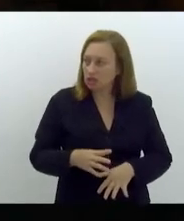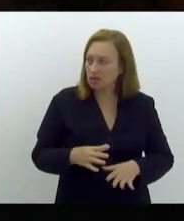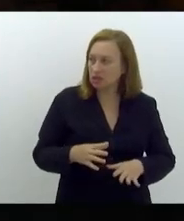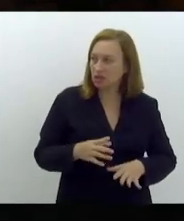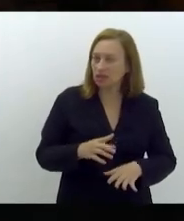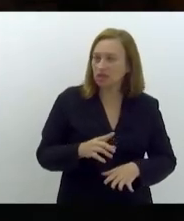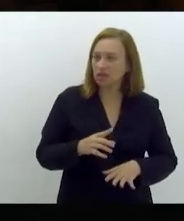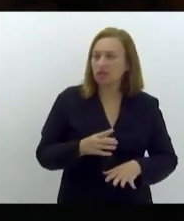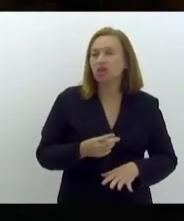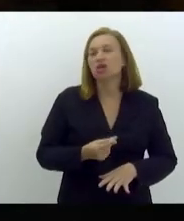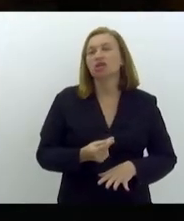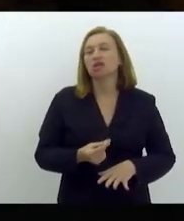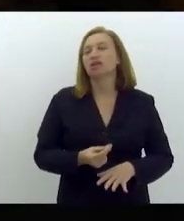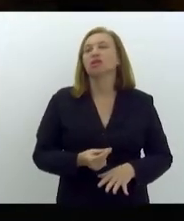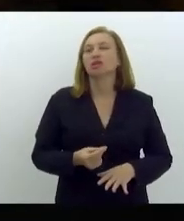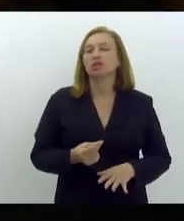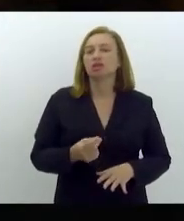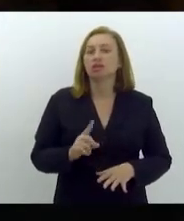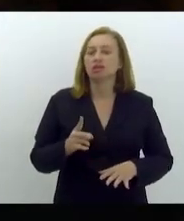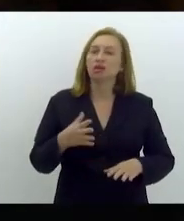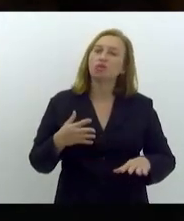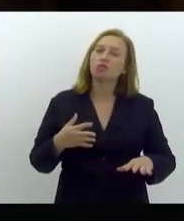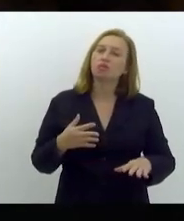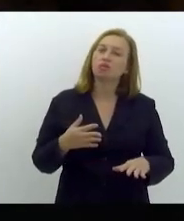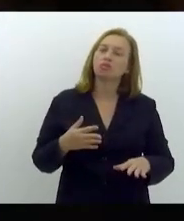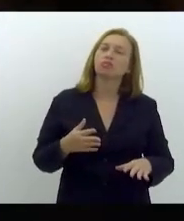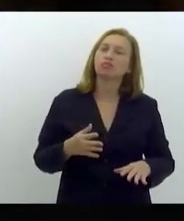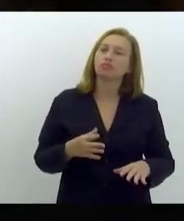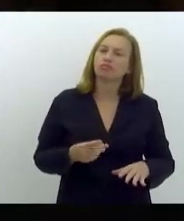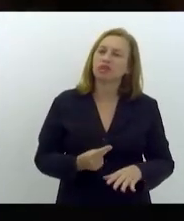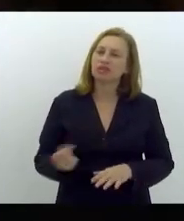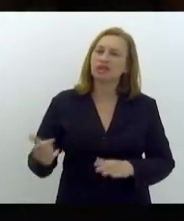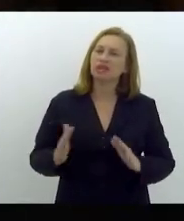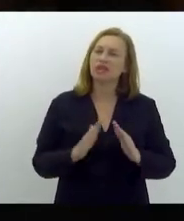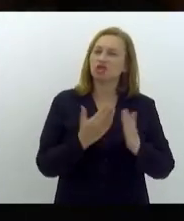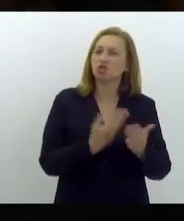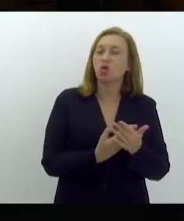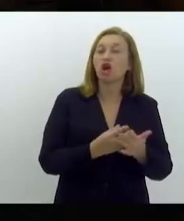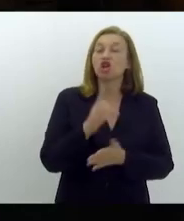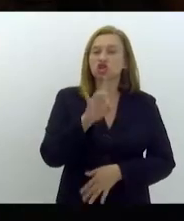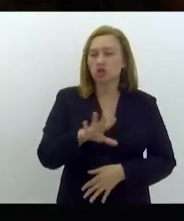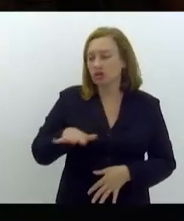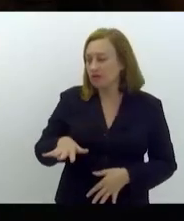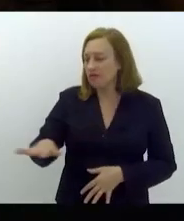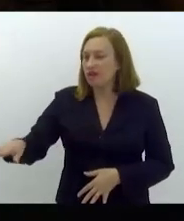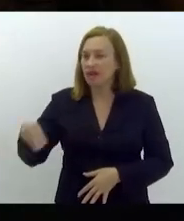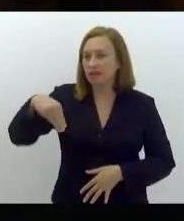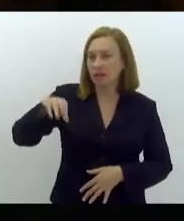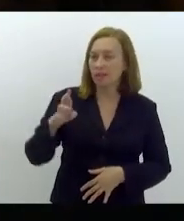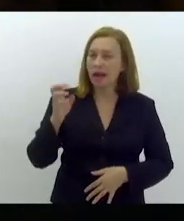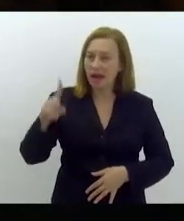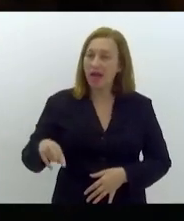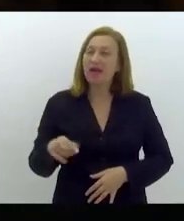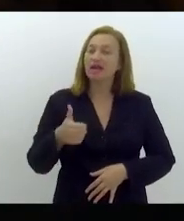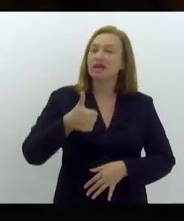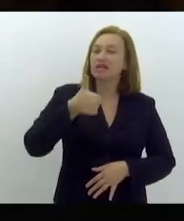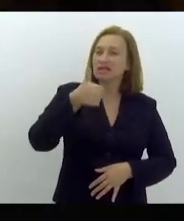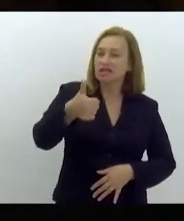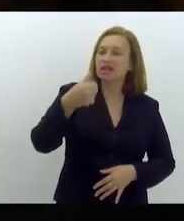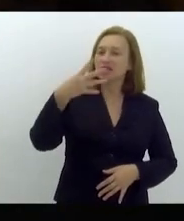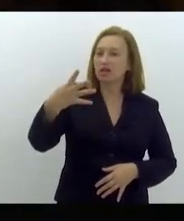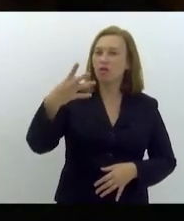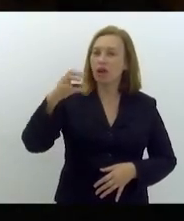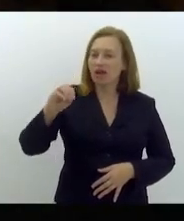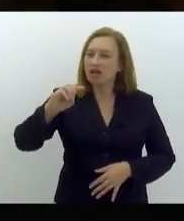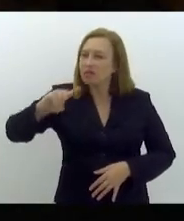uma pesquisa senhor presidente que demonstra o que só na Favela da Maré Favela da Maré tem 140 mil